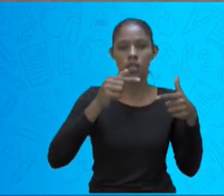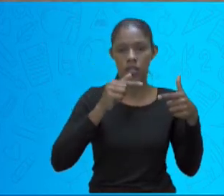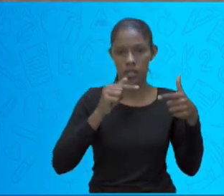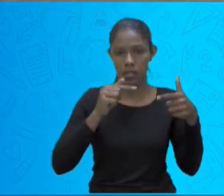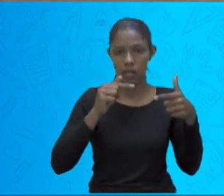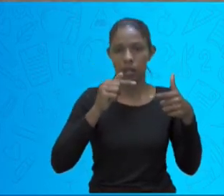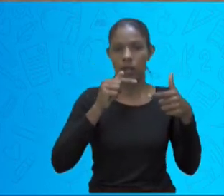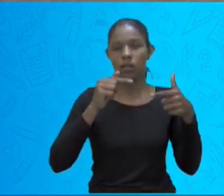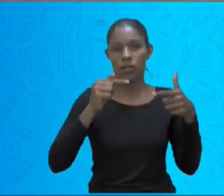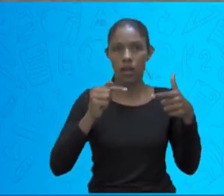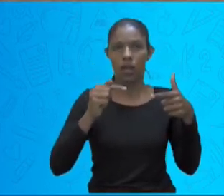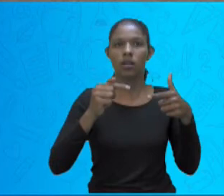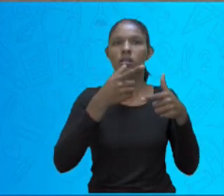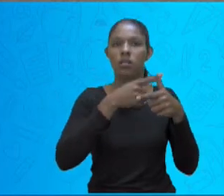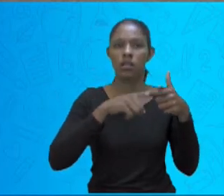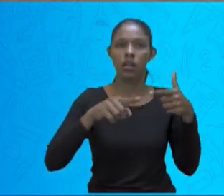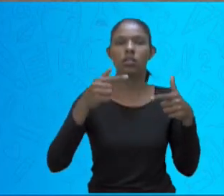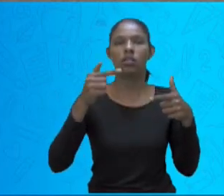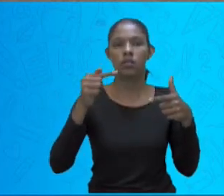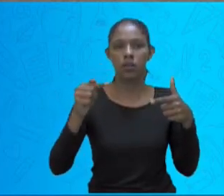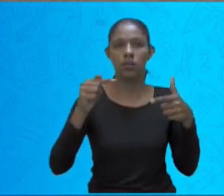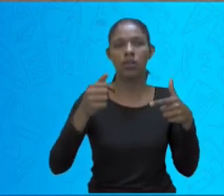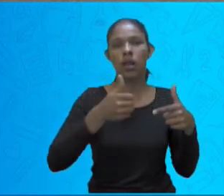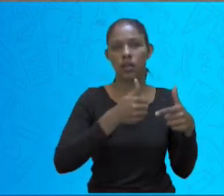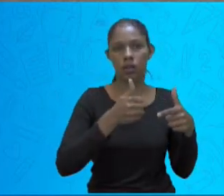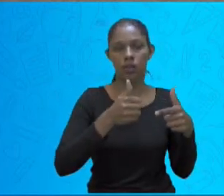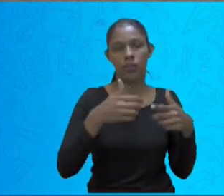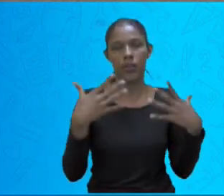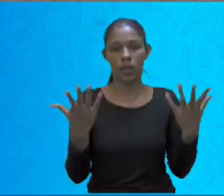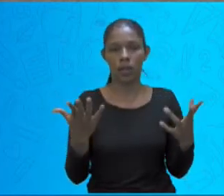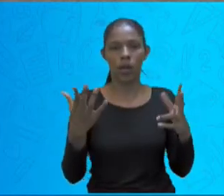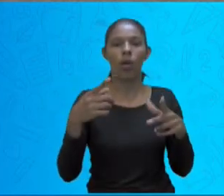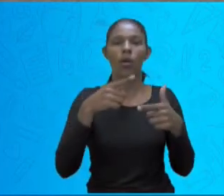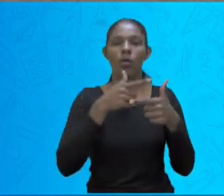duas vezes, ele ficou ao quadrado, vezes o 5.